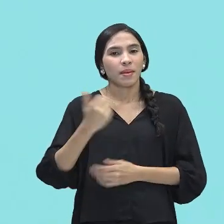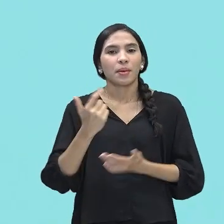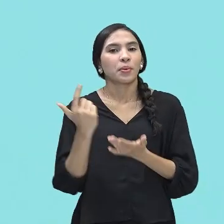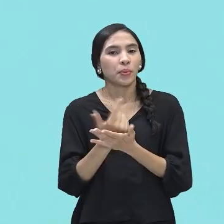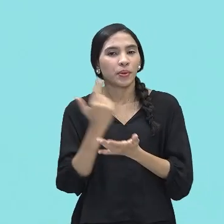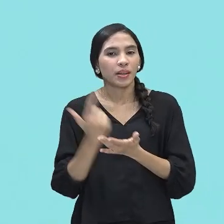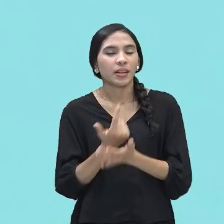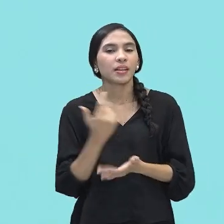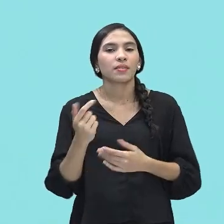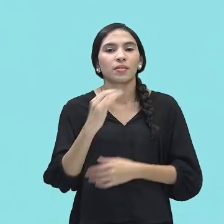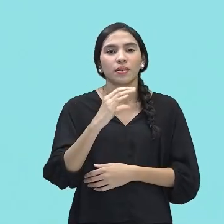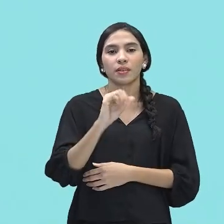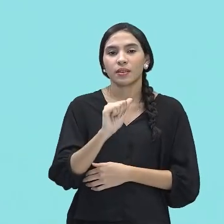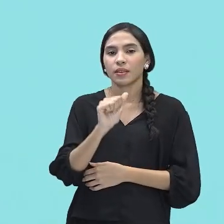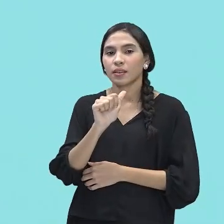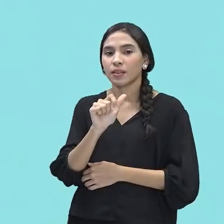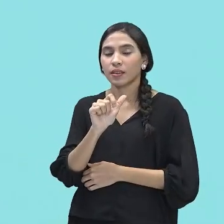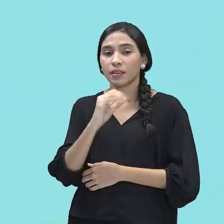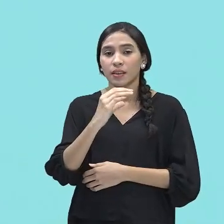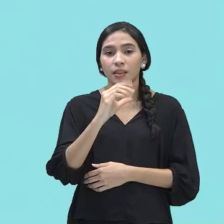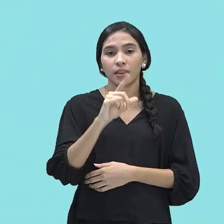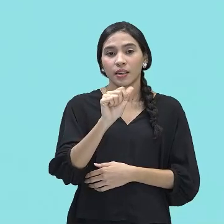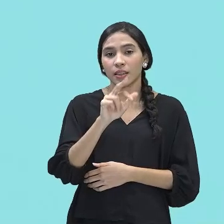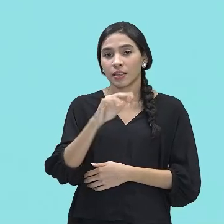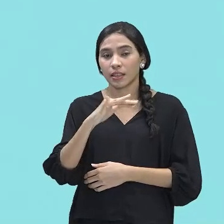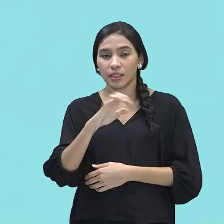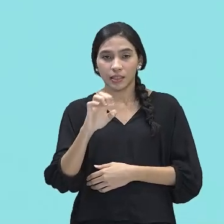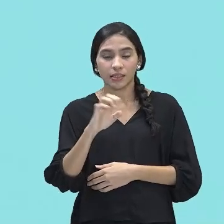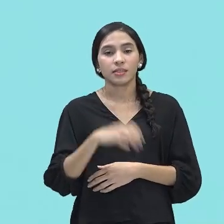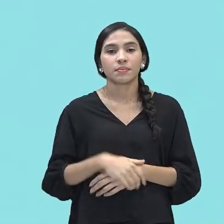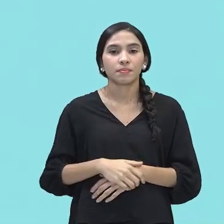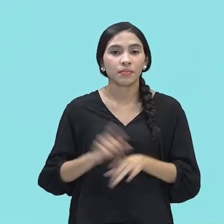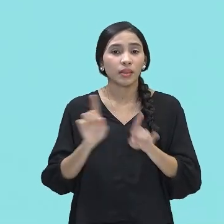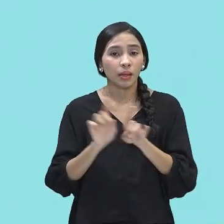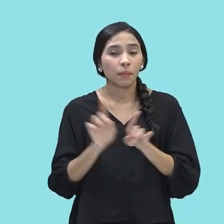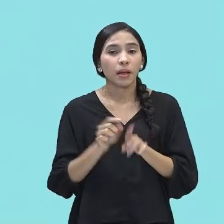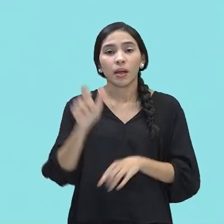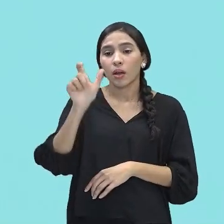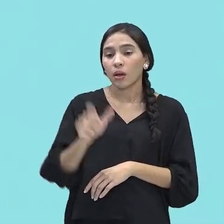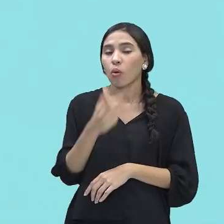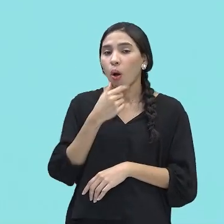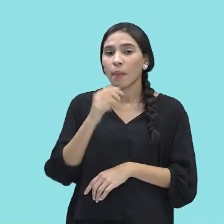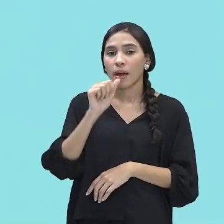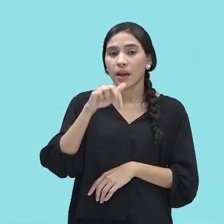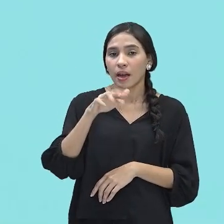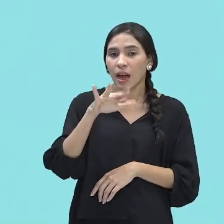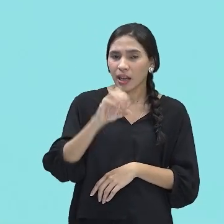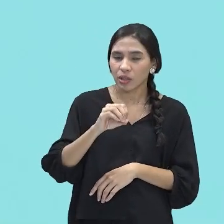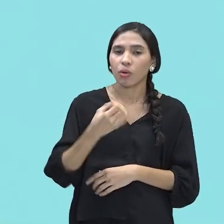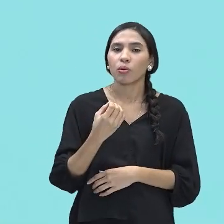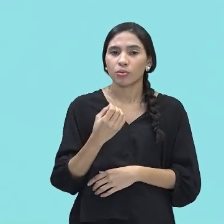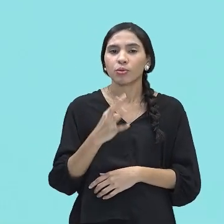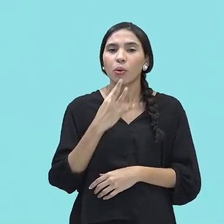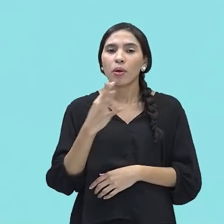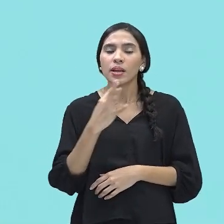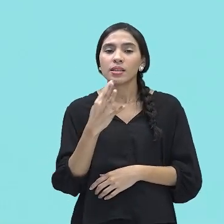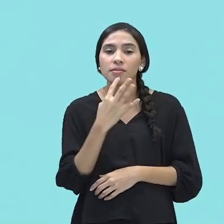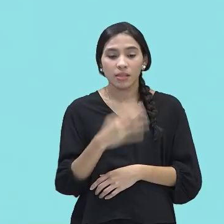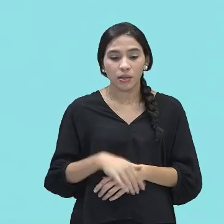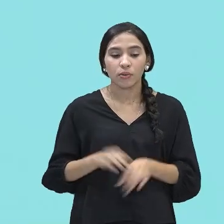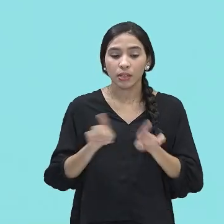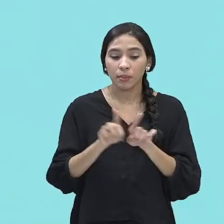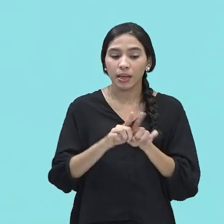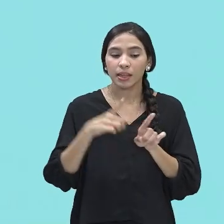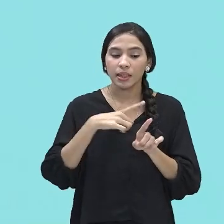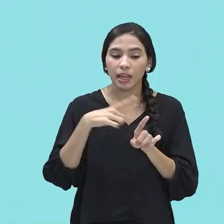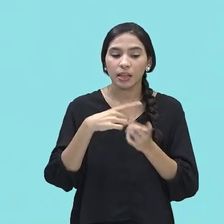da escritora, né? Inclusive, Antônio Conde, que acabou conhecendo a Clarice Lispector, era um amigo dela e era muito influente na literatura, no meio ali